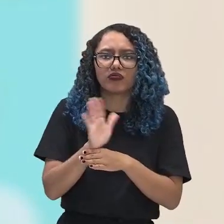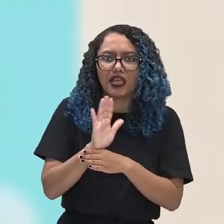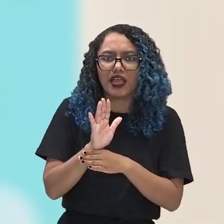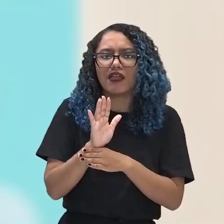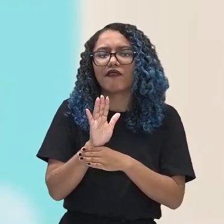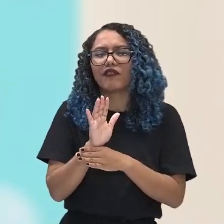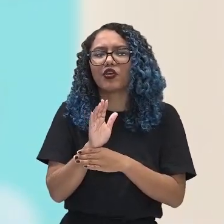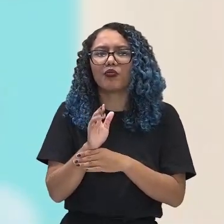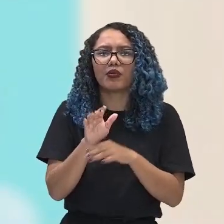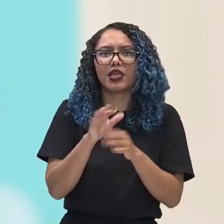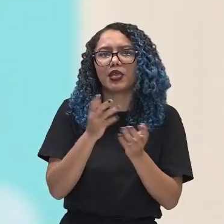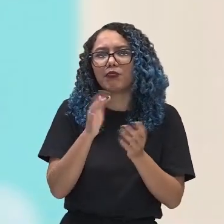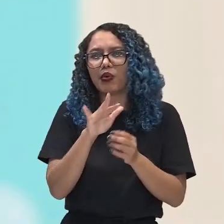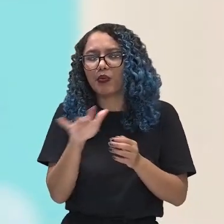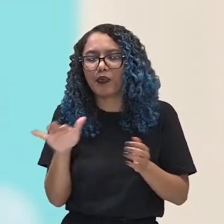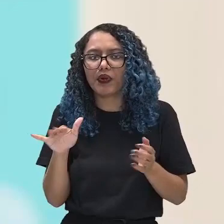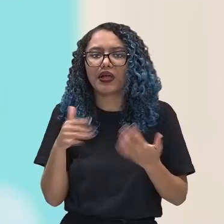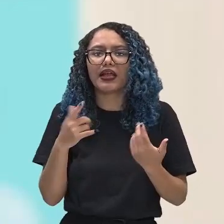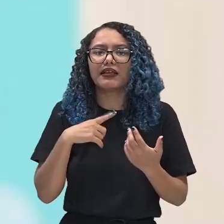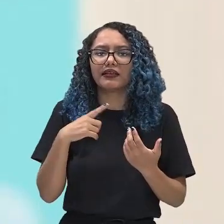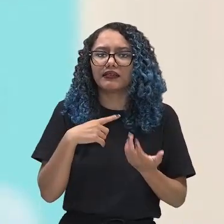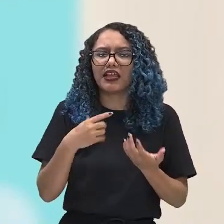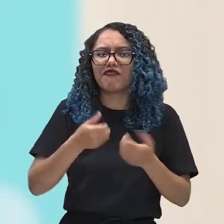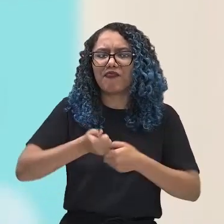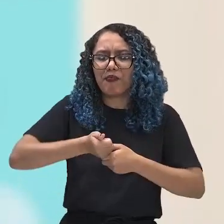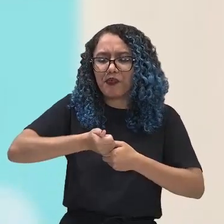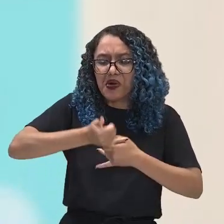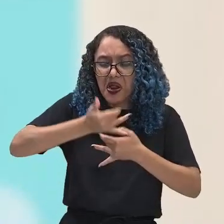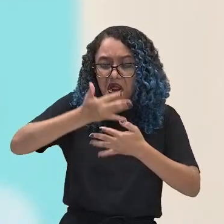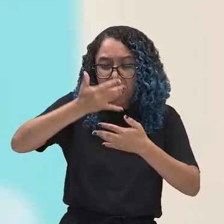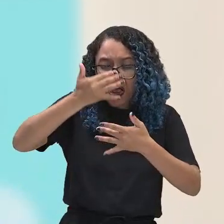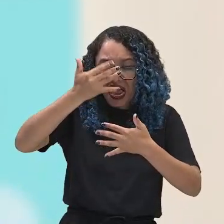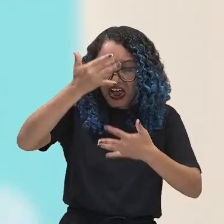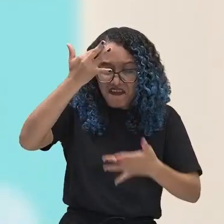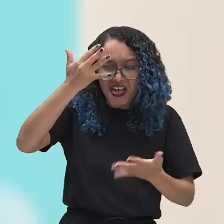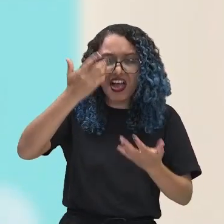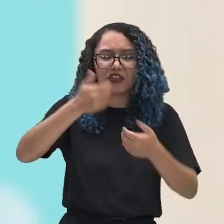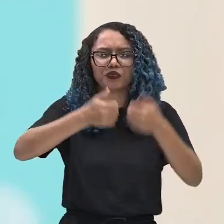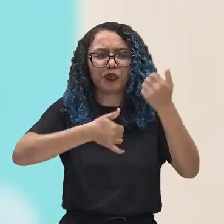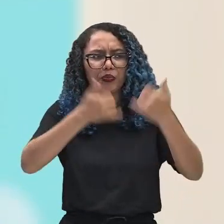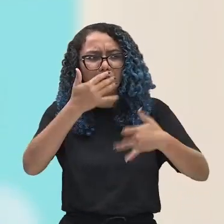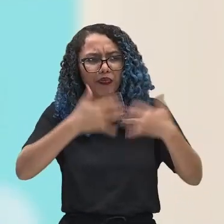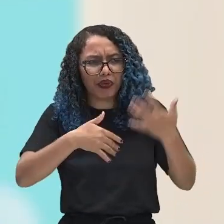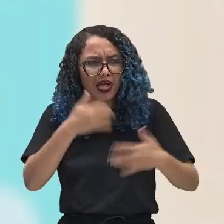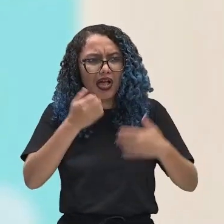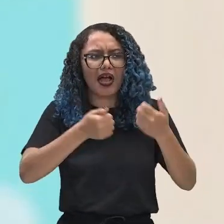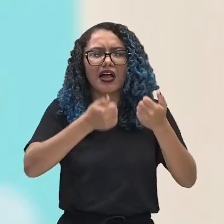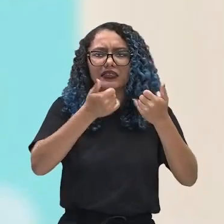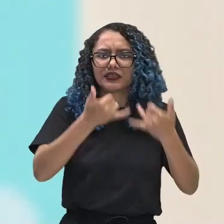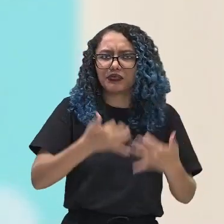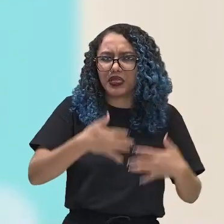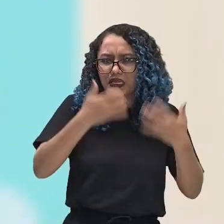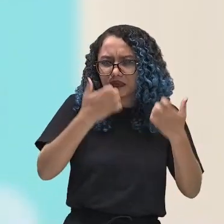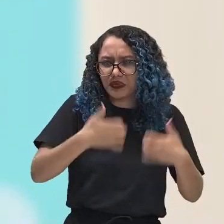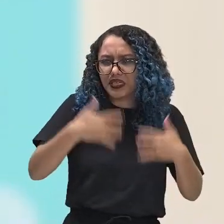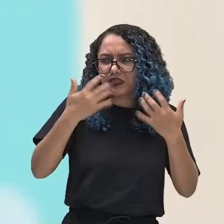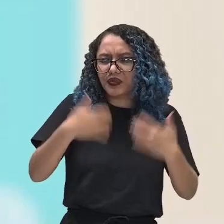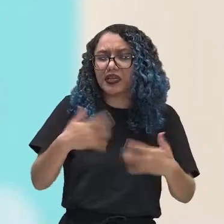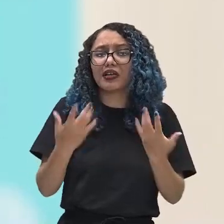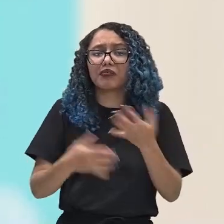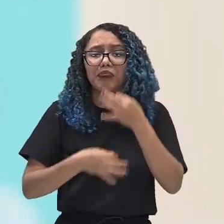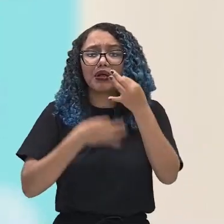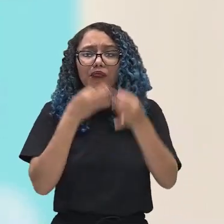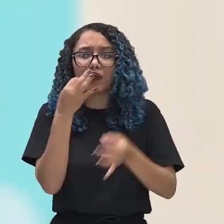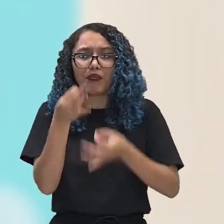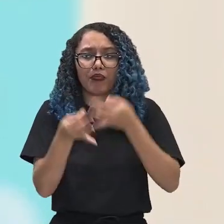um monte, né, de mensagem ali dizendo, o filme é assim, assim, assim, o filme é dessa forma, e as pessoas vão deixando